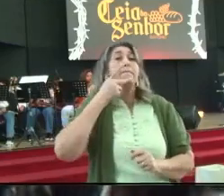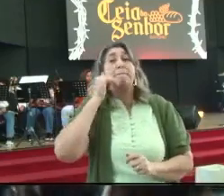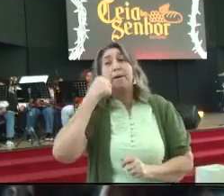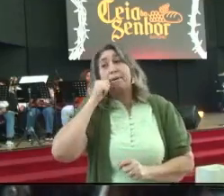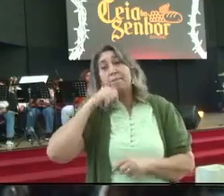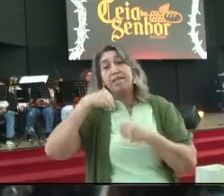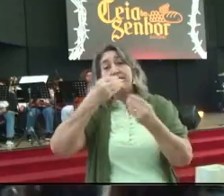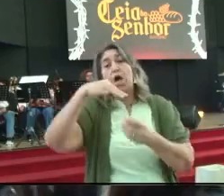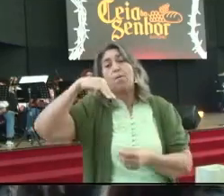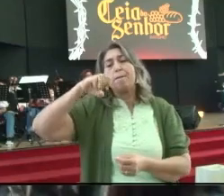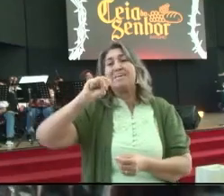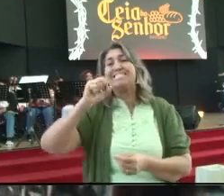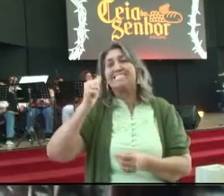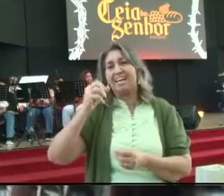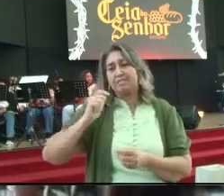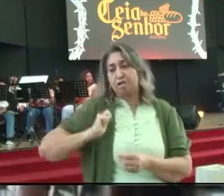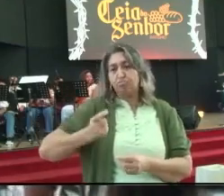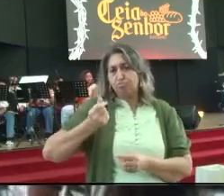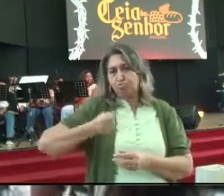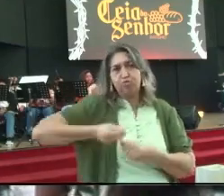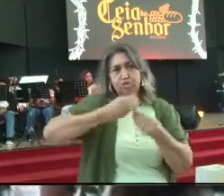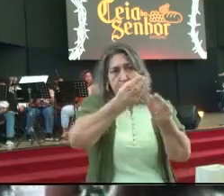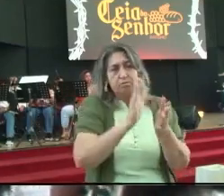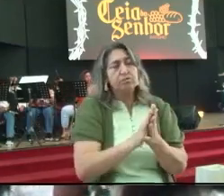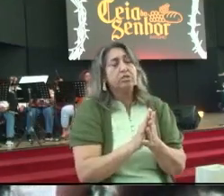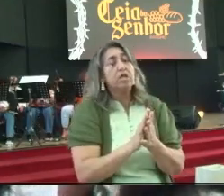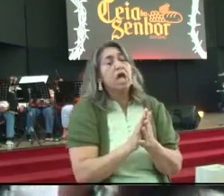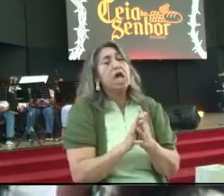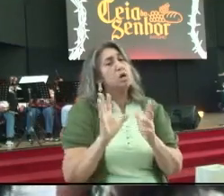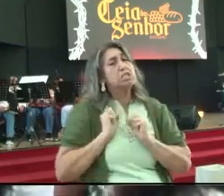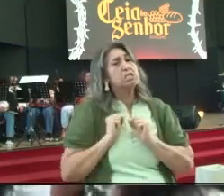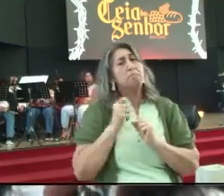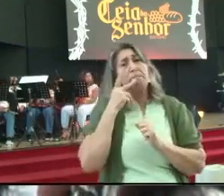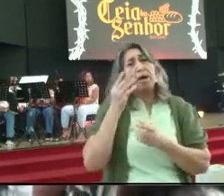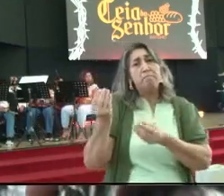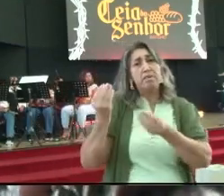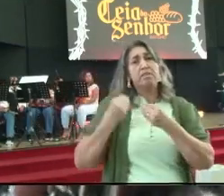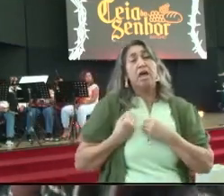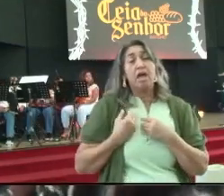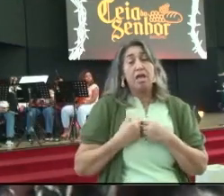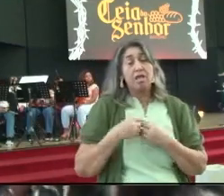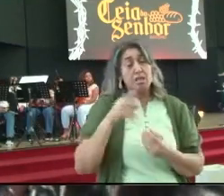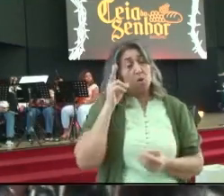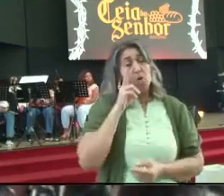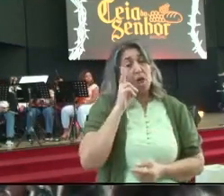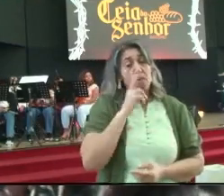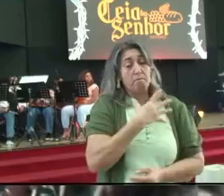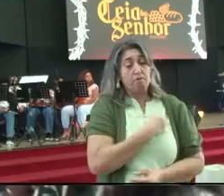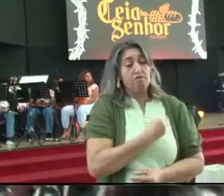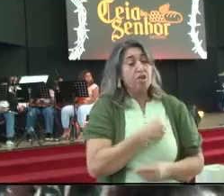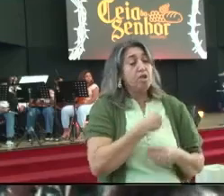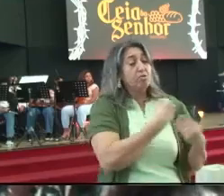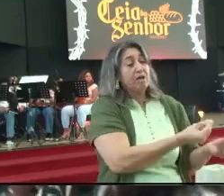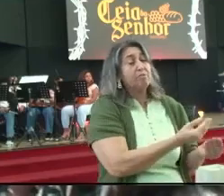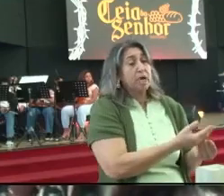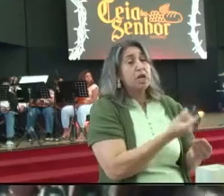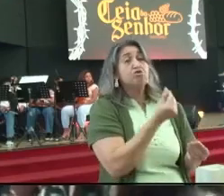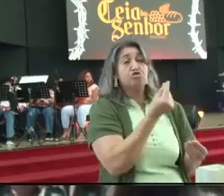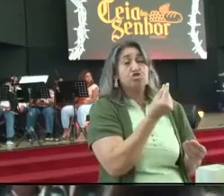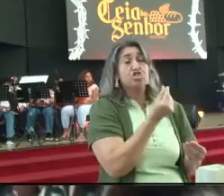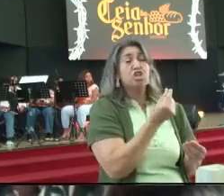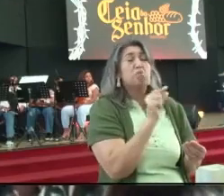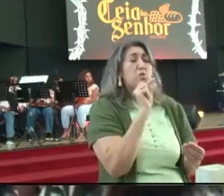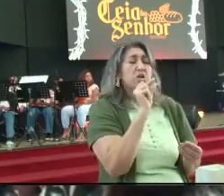que o Rui Marcos era muito pequenininho, e eu e a Simone dávamos uma mesada para ele ainda pequeno. Bem